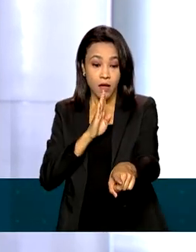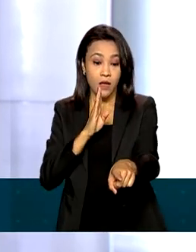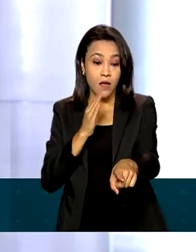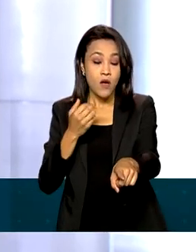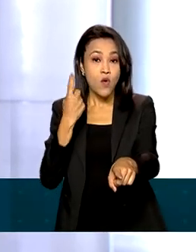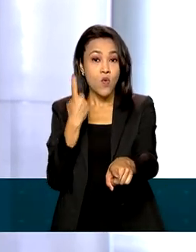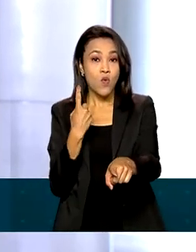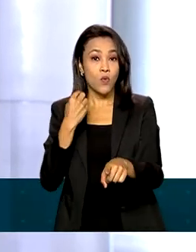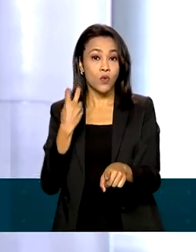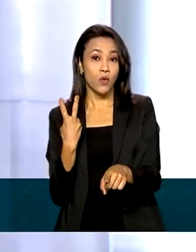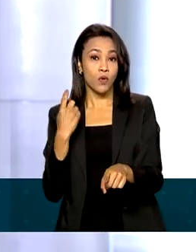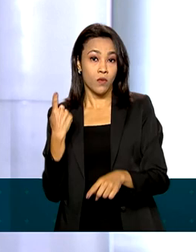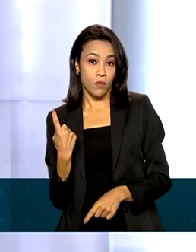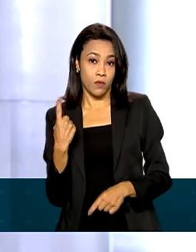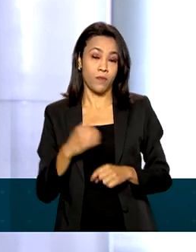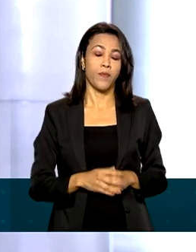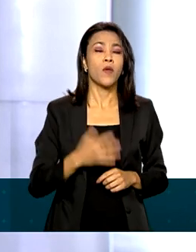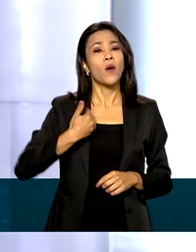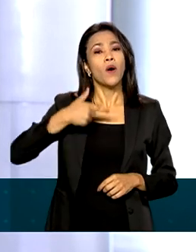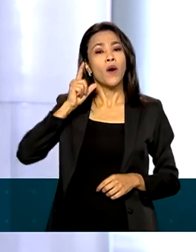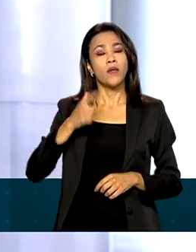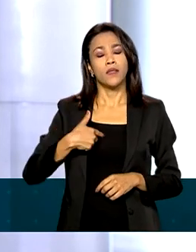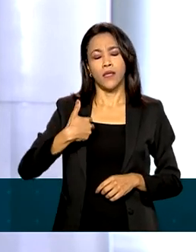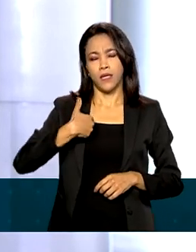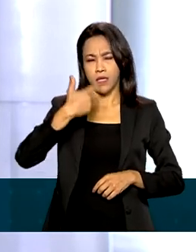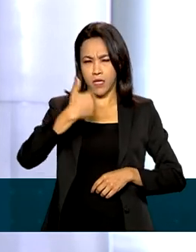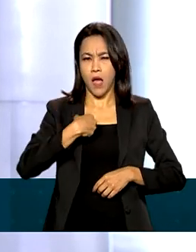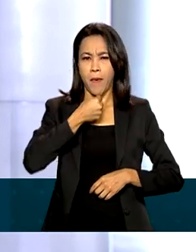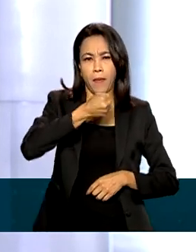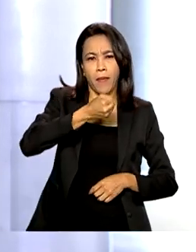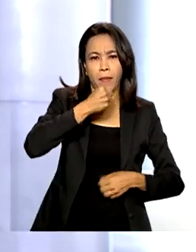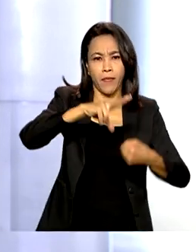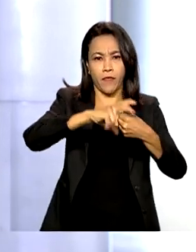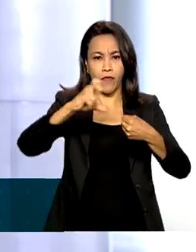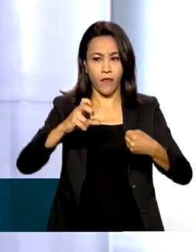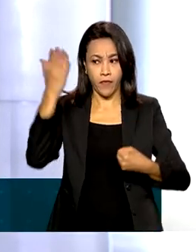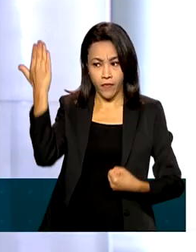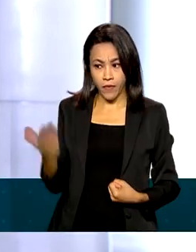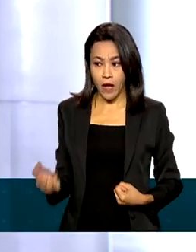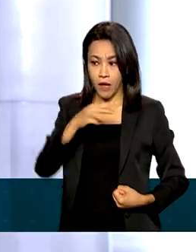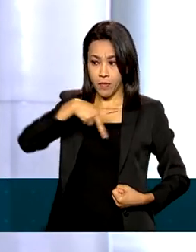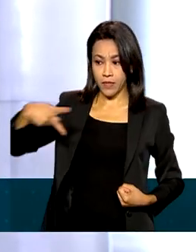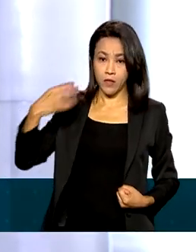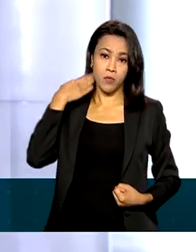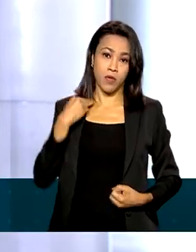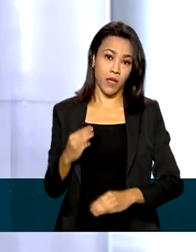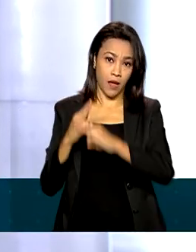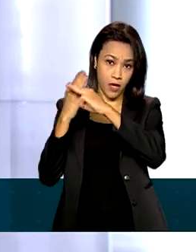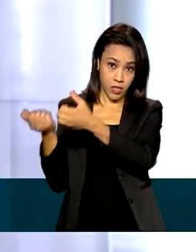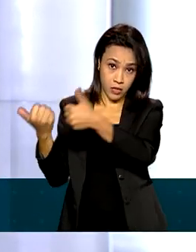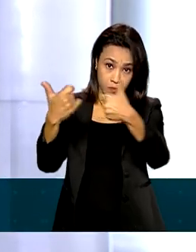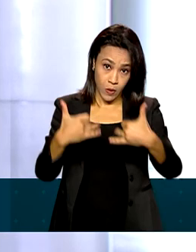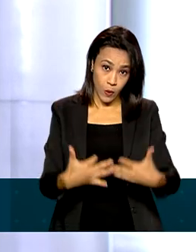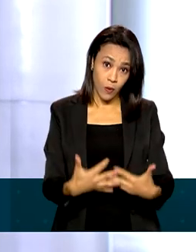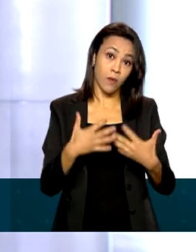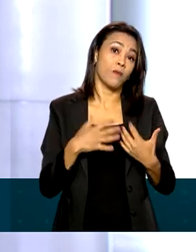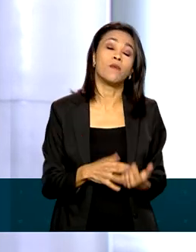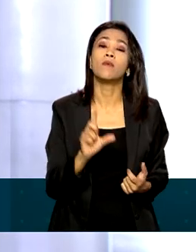entrevista ao programa de rádio A Voz do Brasil, a presidente da Caixa, Daniela Marques, disse que mais de cerca de